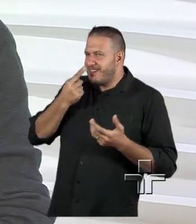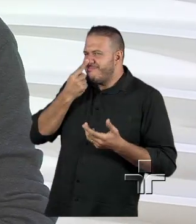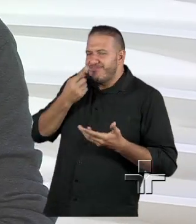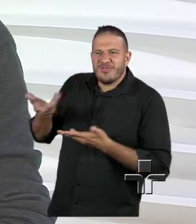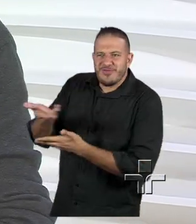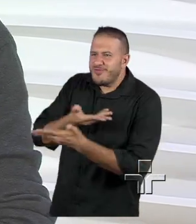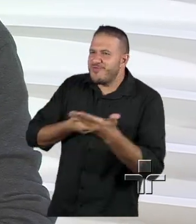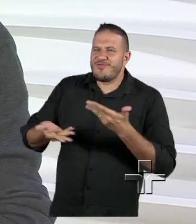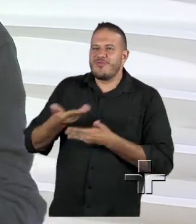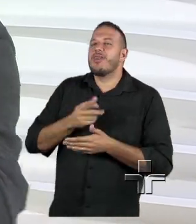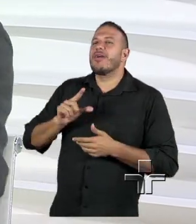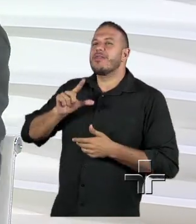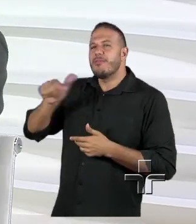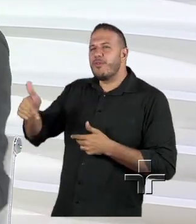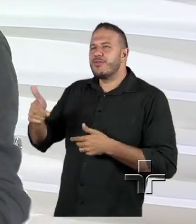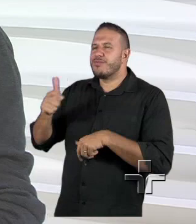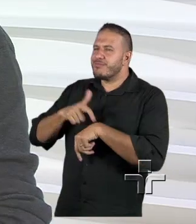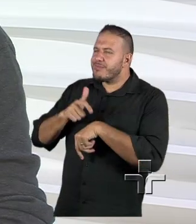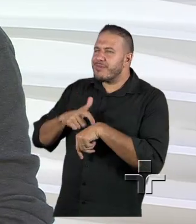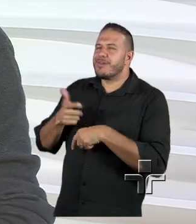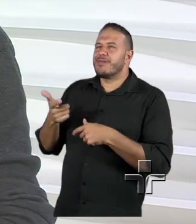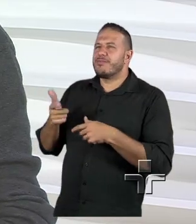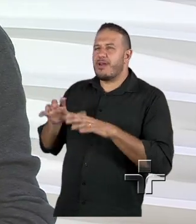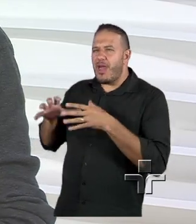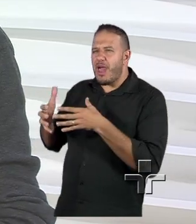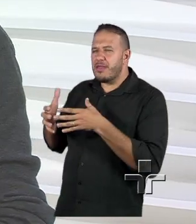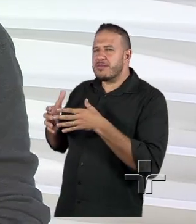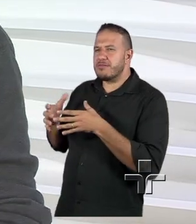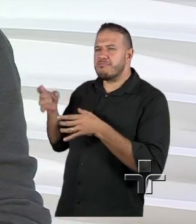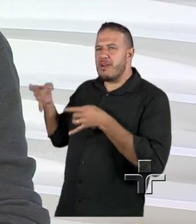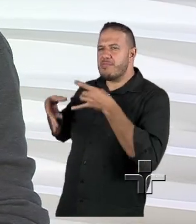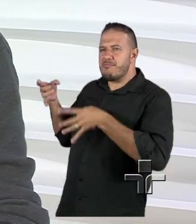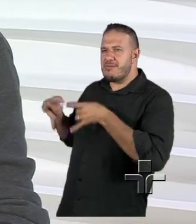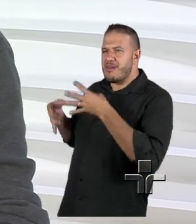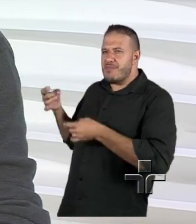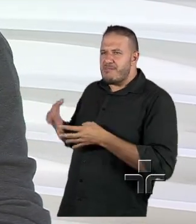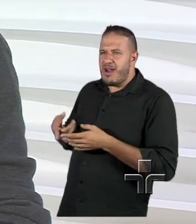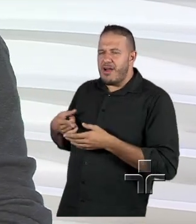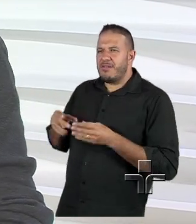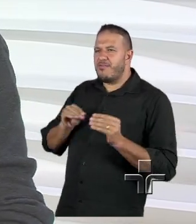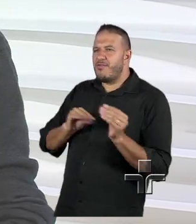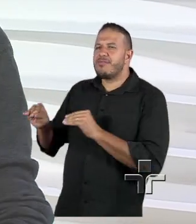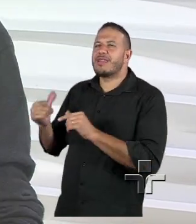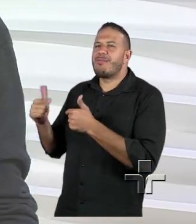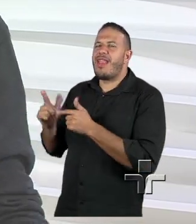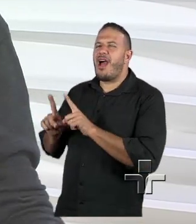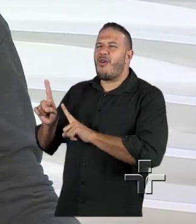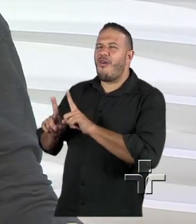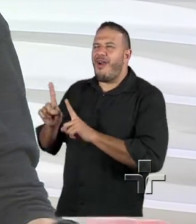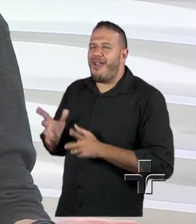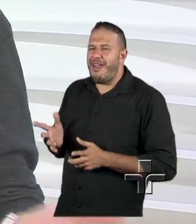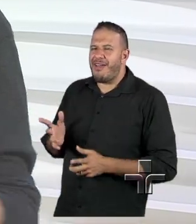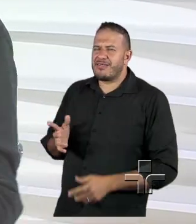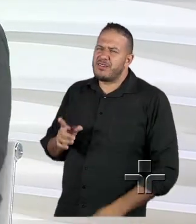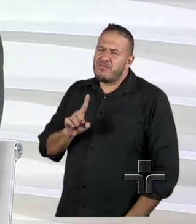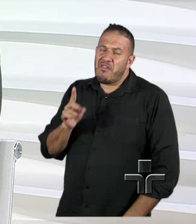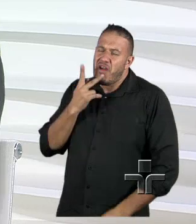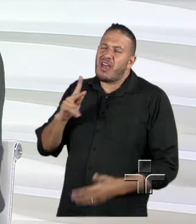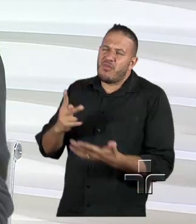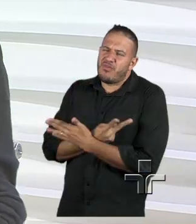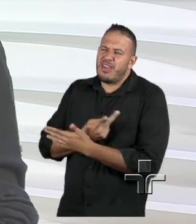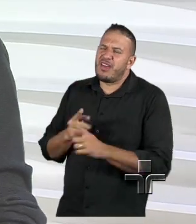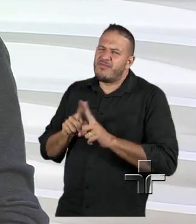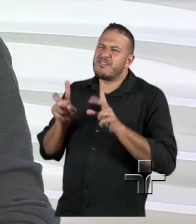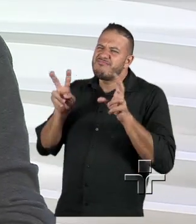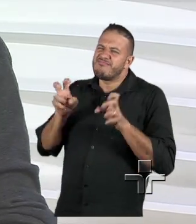tal. Aí depois de algum momento ali, eles saíram da empresa e foram trabalhar na concorrência. Mas não posso dizer que isso foi um erro, isso foi uma tristeza,